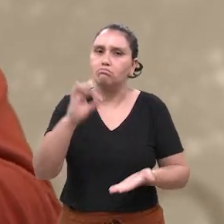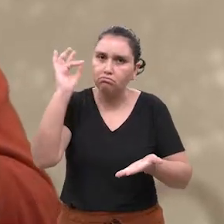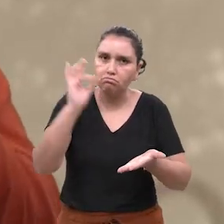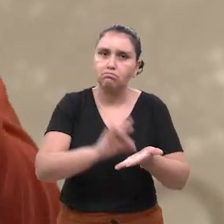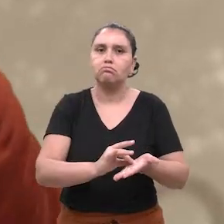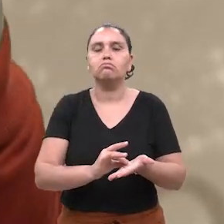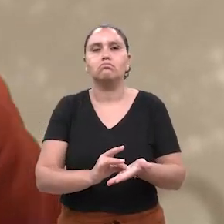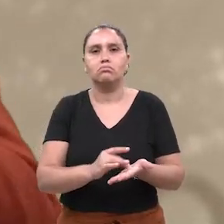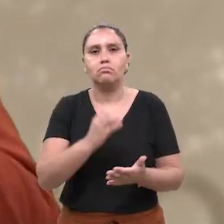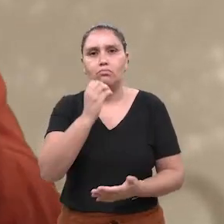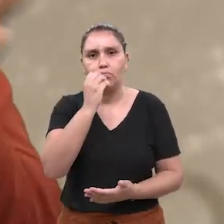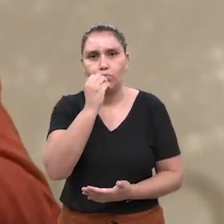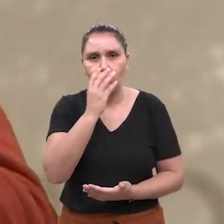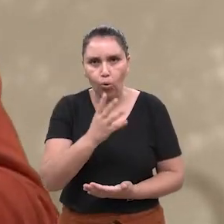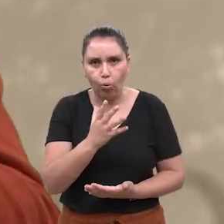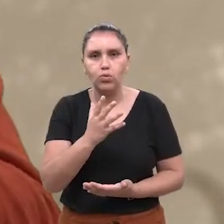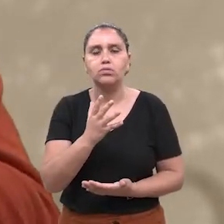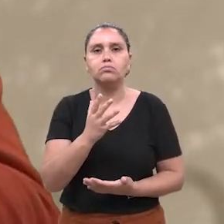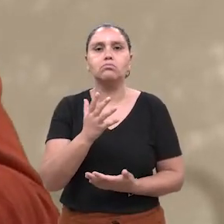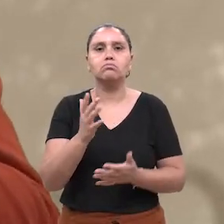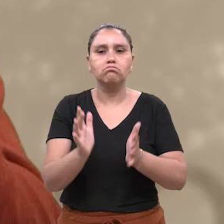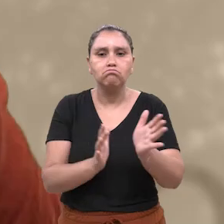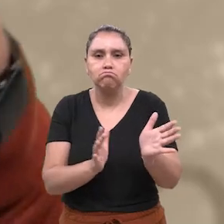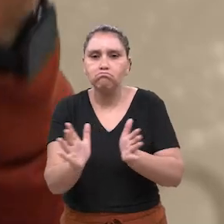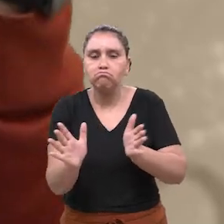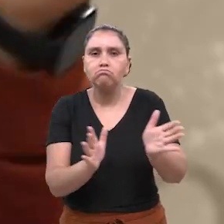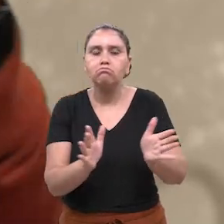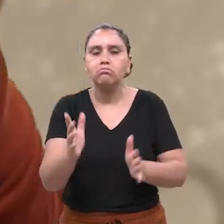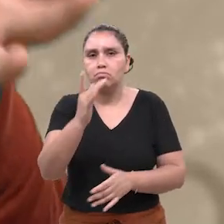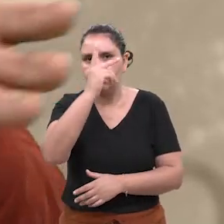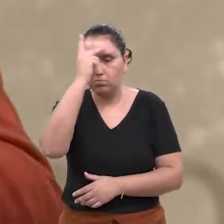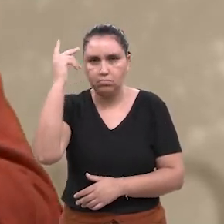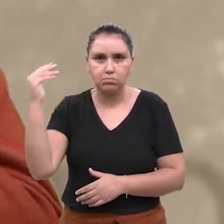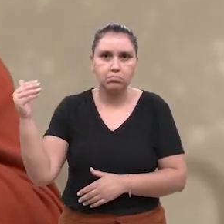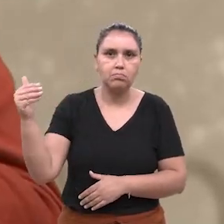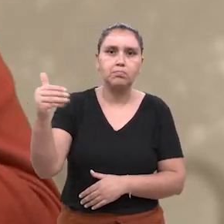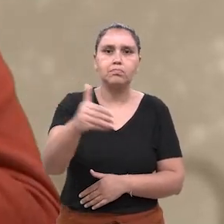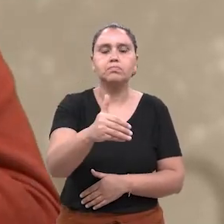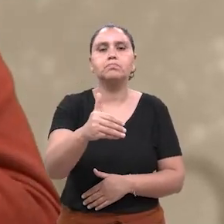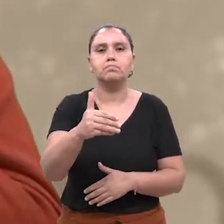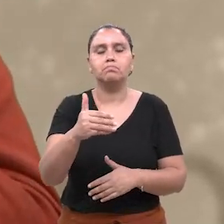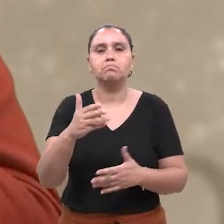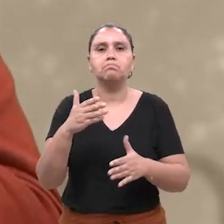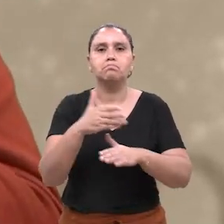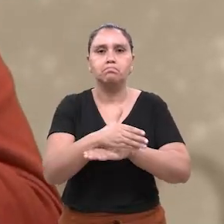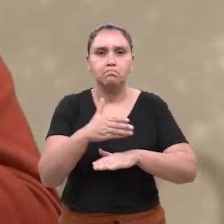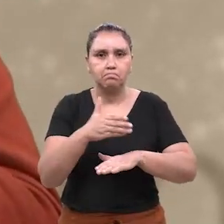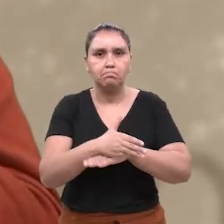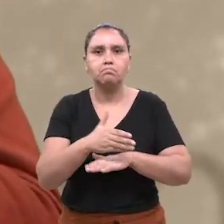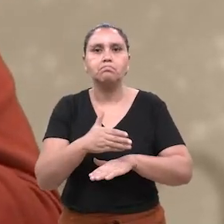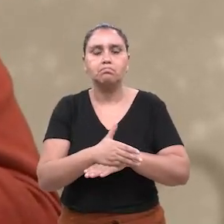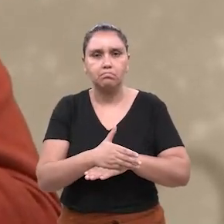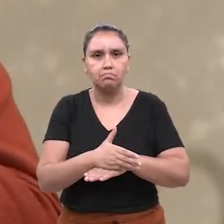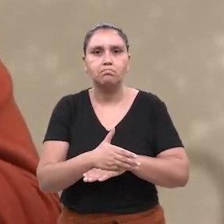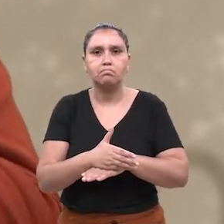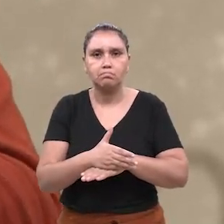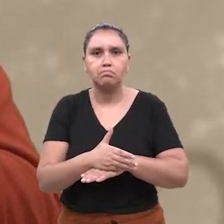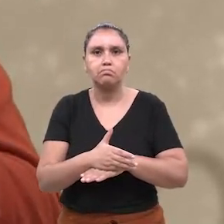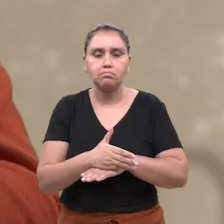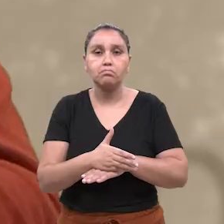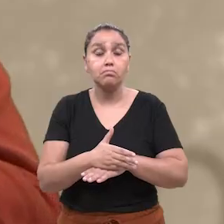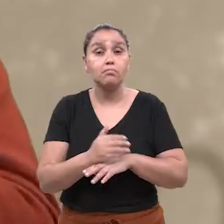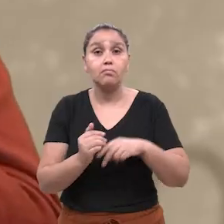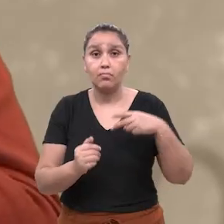gente ficou, né? Muito do que você tem hoje aqui, se fez também em